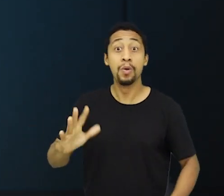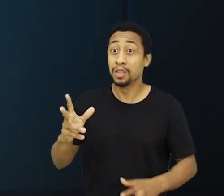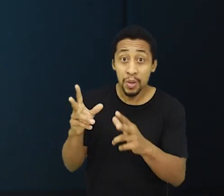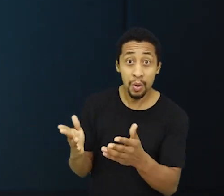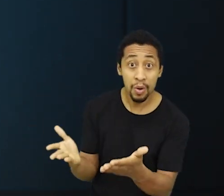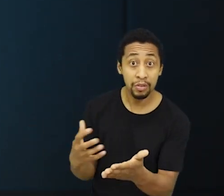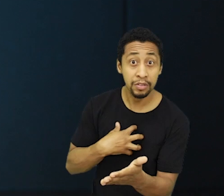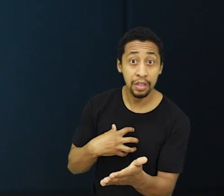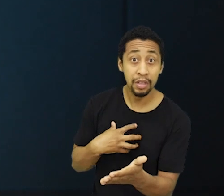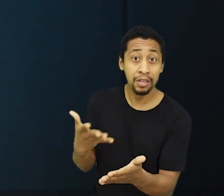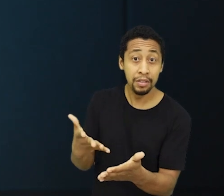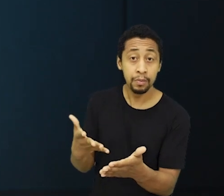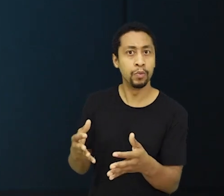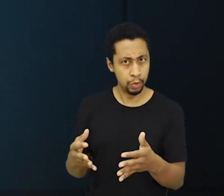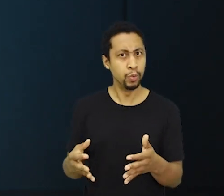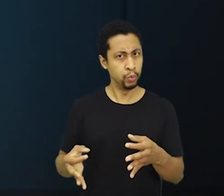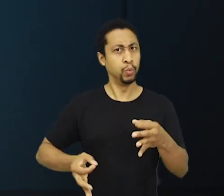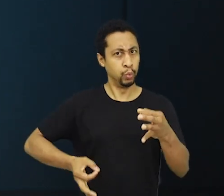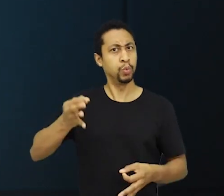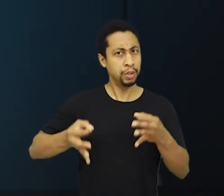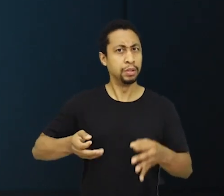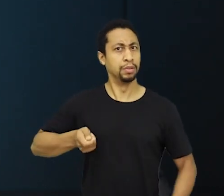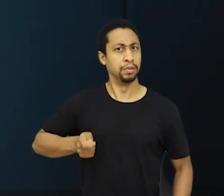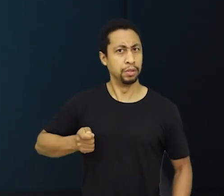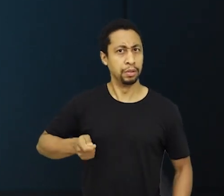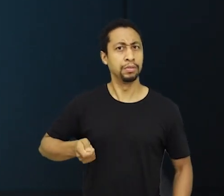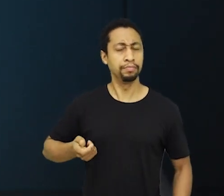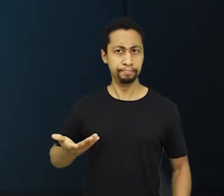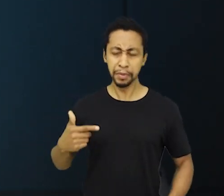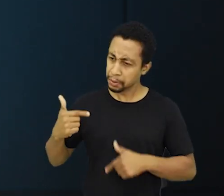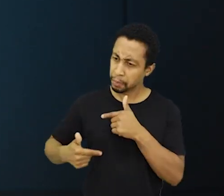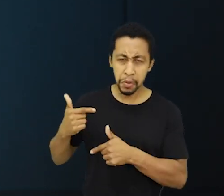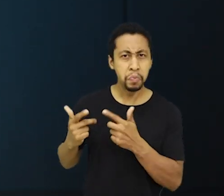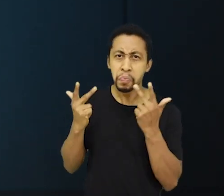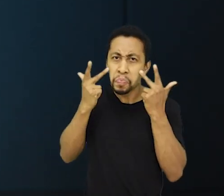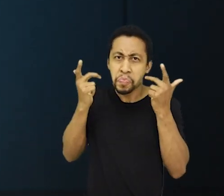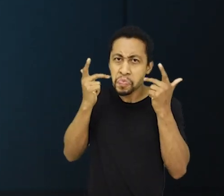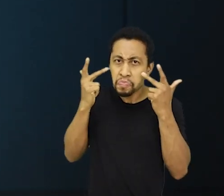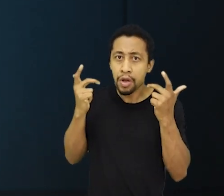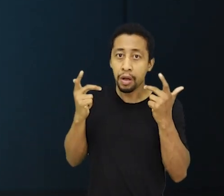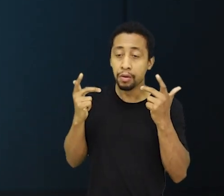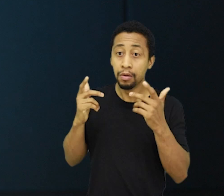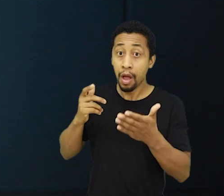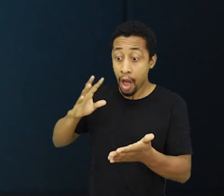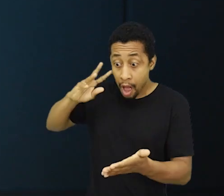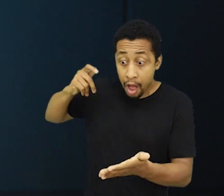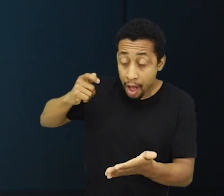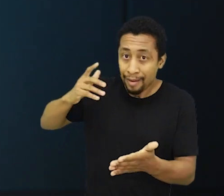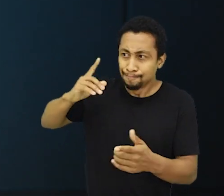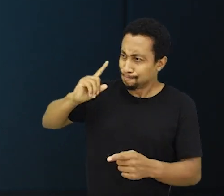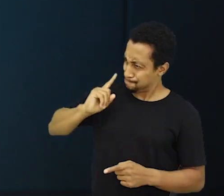o juiz, em pleno exercício regular da sua jurisdição, tenha sido impedido de dar a